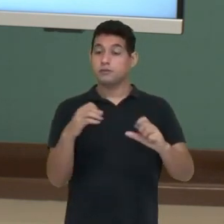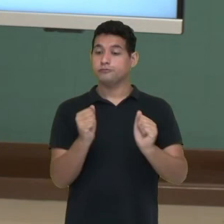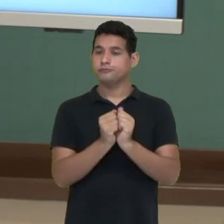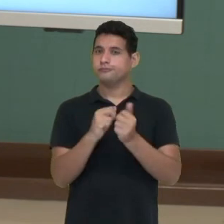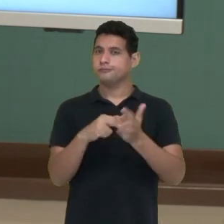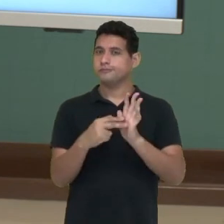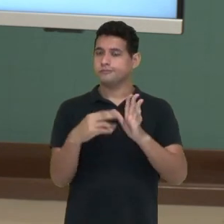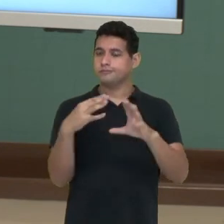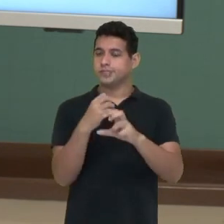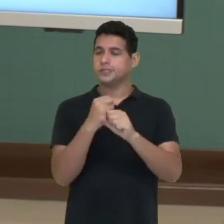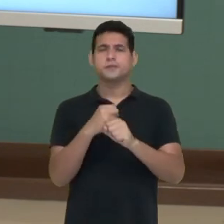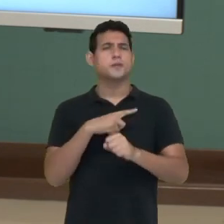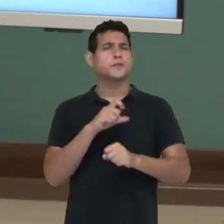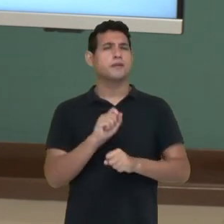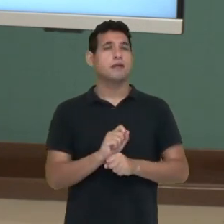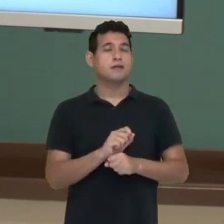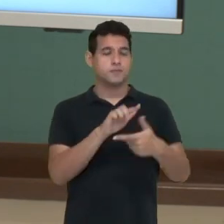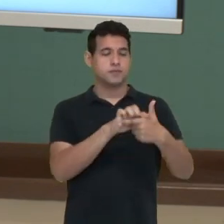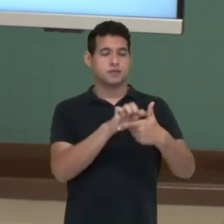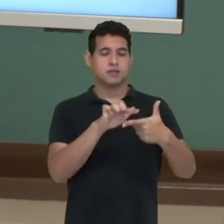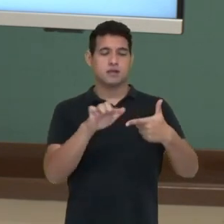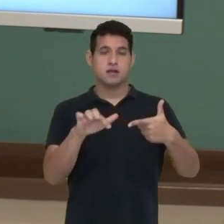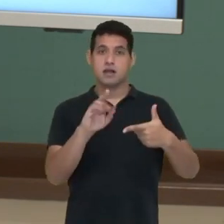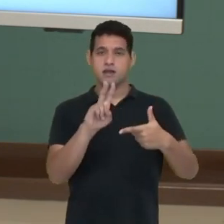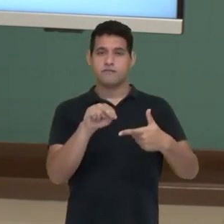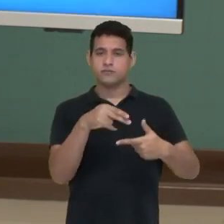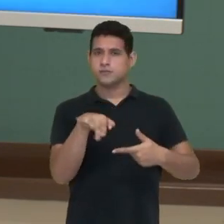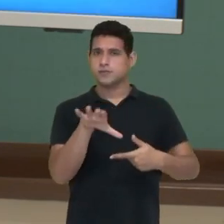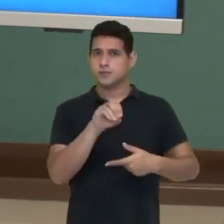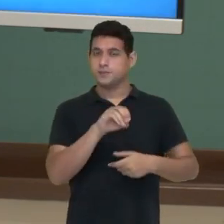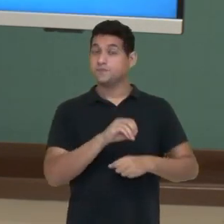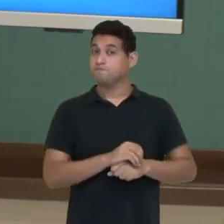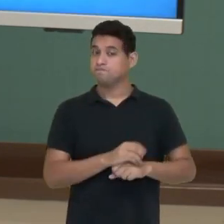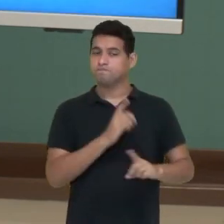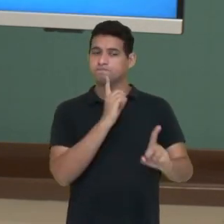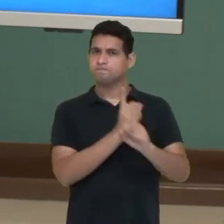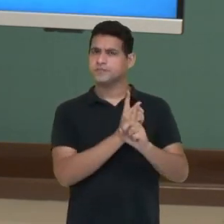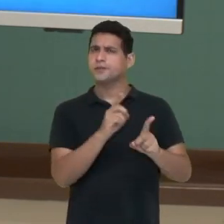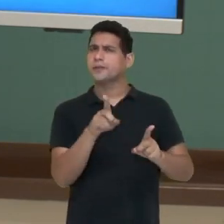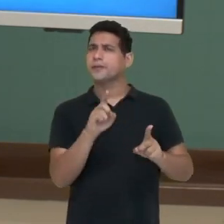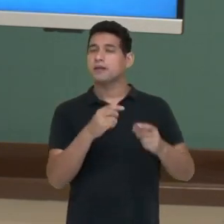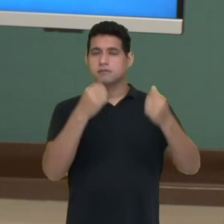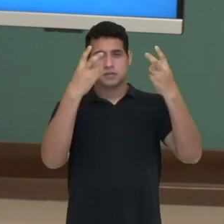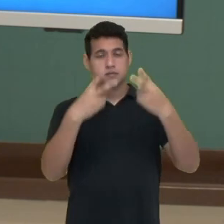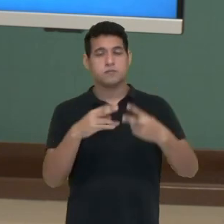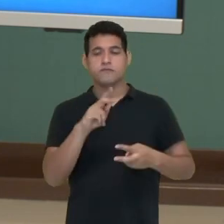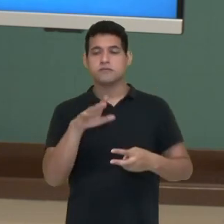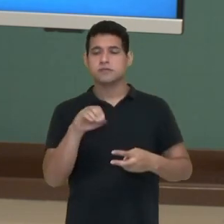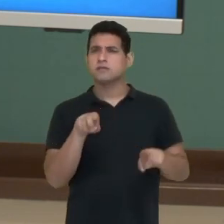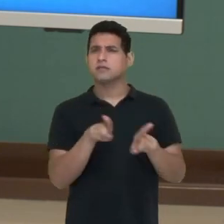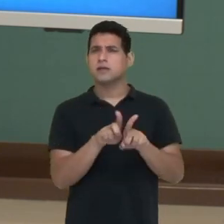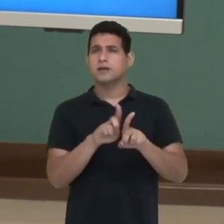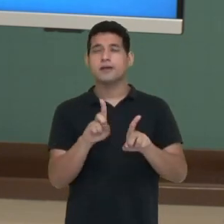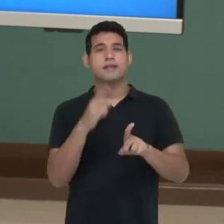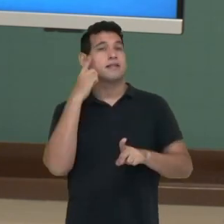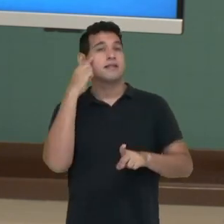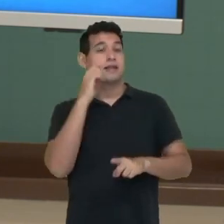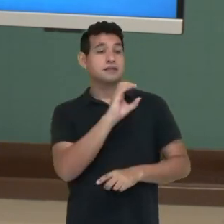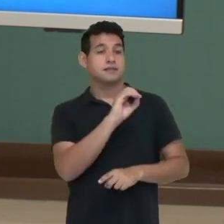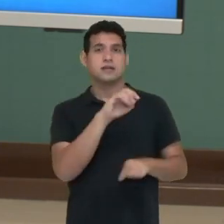2 pontos, você tem o gráfico da função. Nesse vídeo nós falamos sobre função afim, noção de